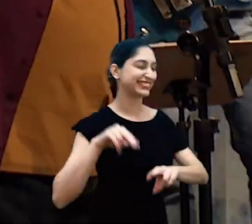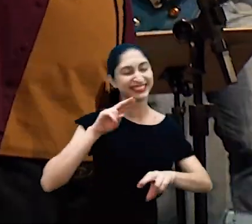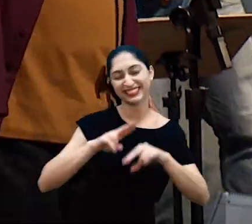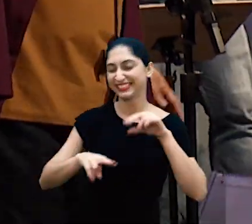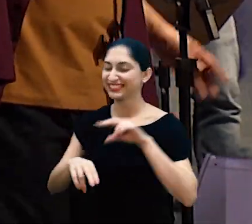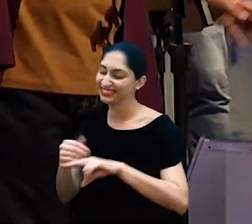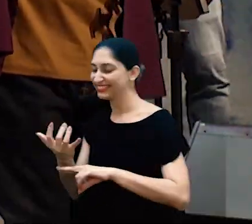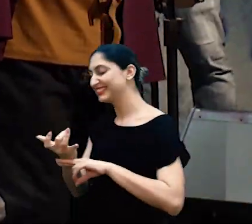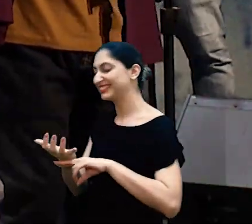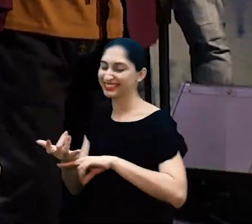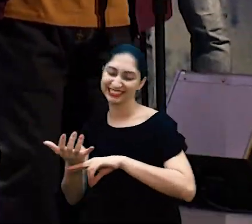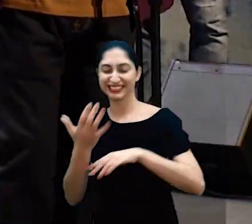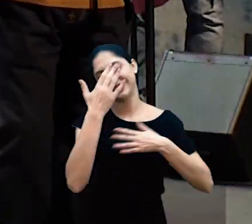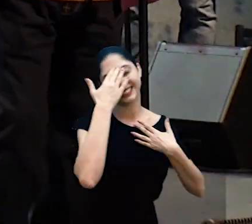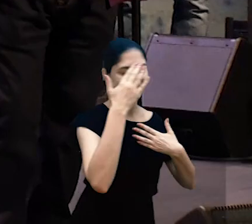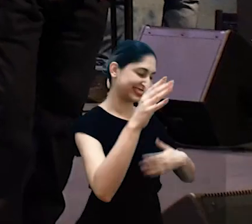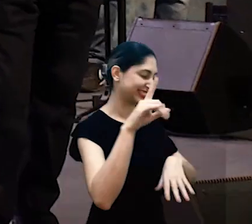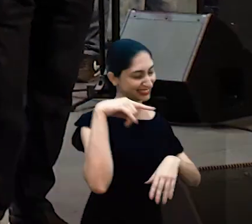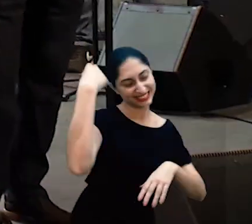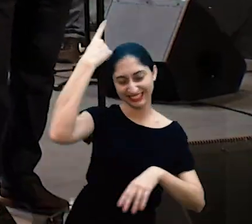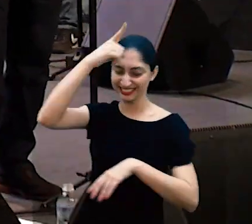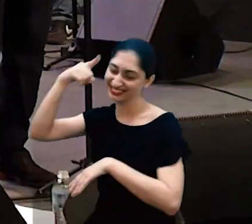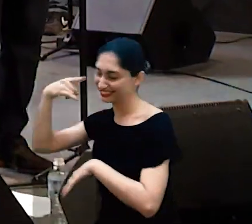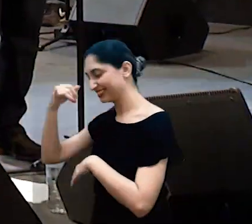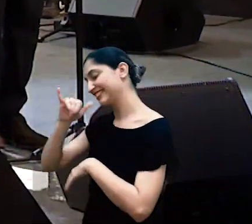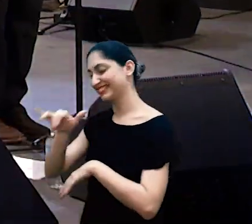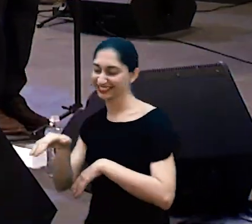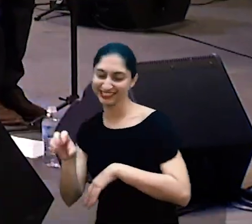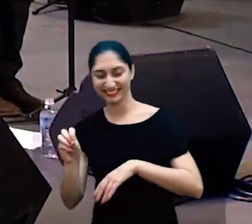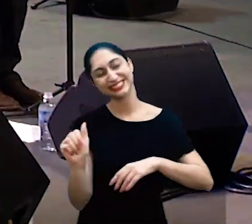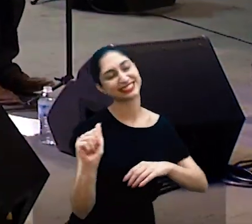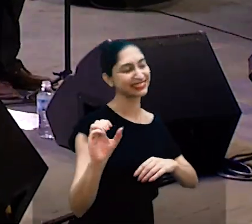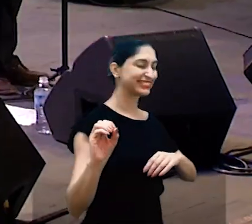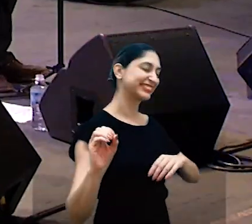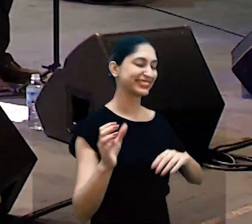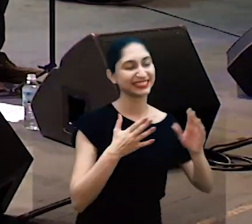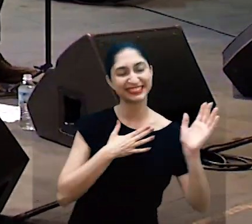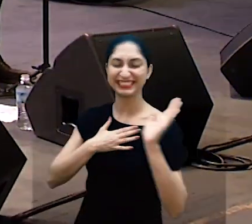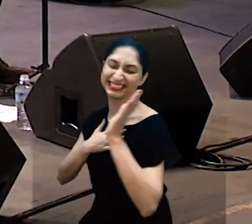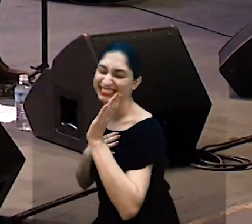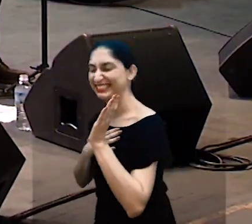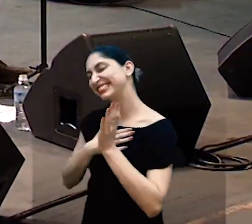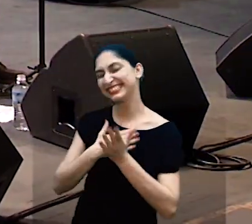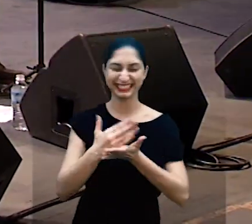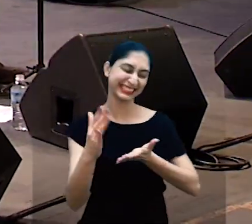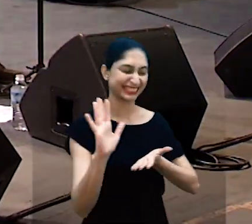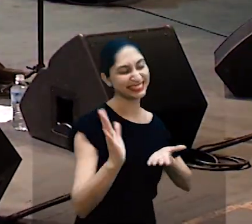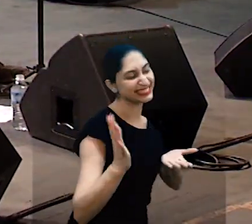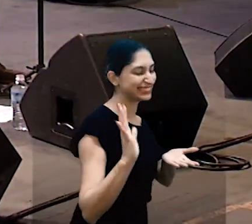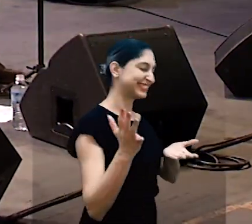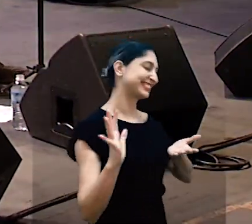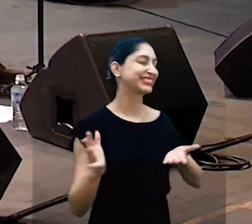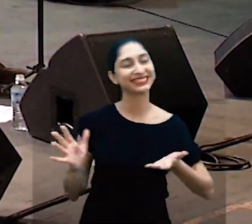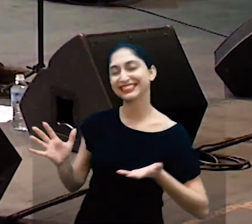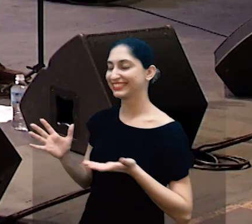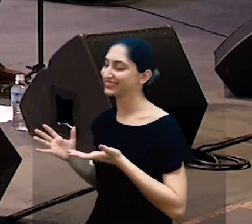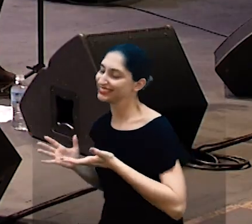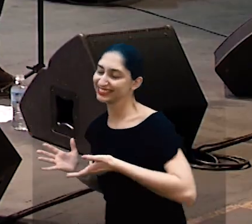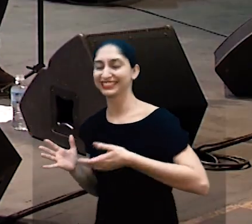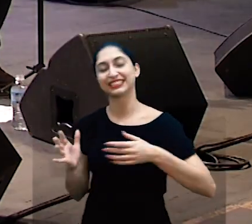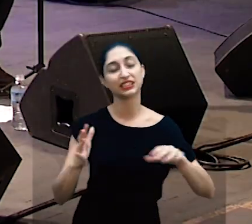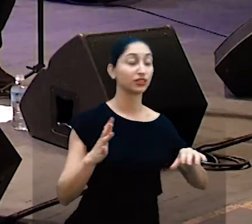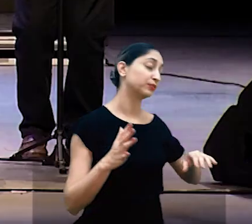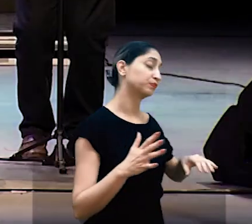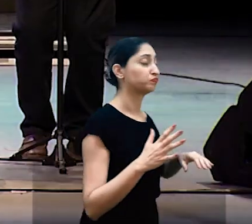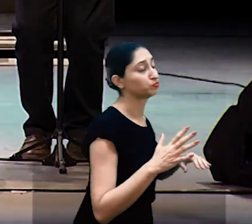em homenagem a São João. O forró já começou, vamos tentar arrastar pelo